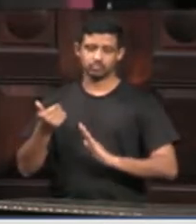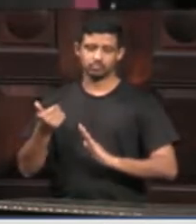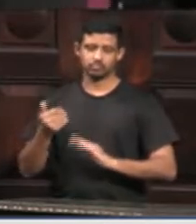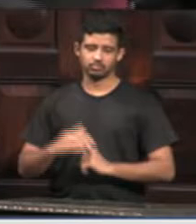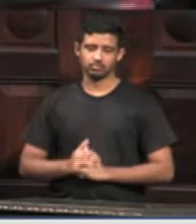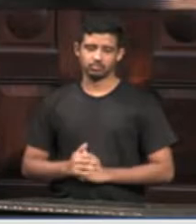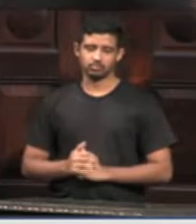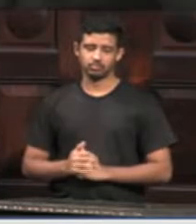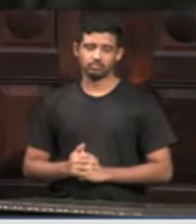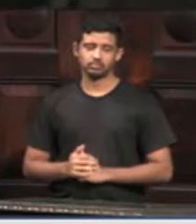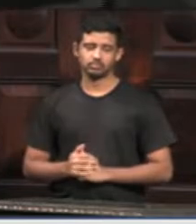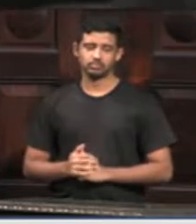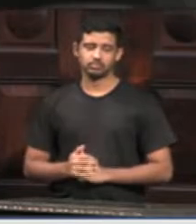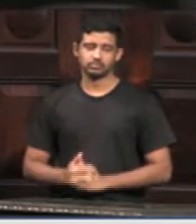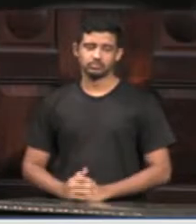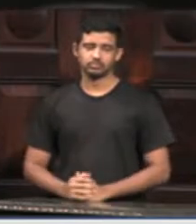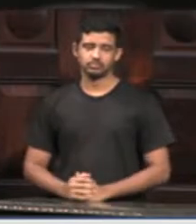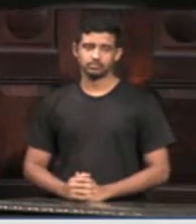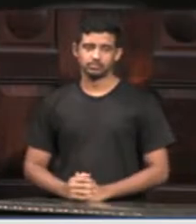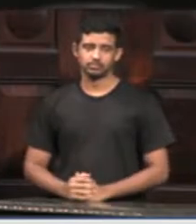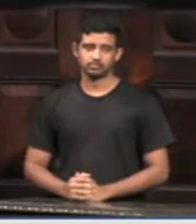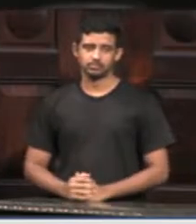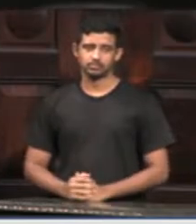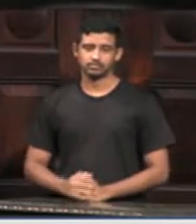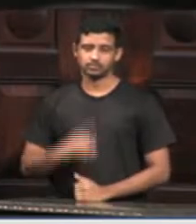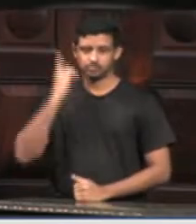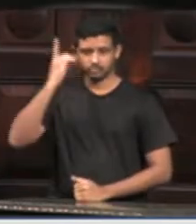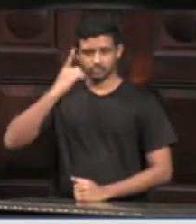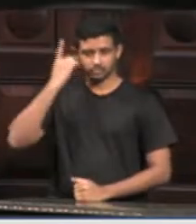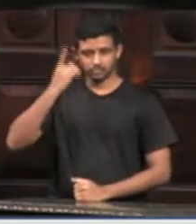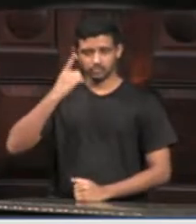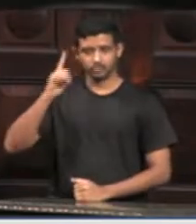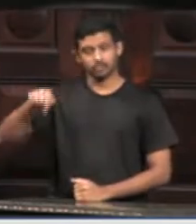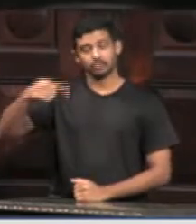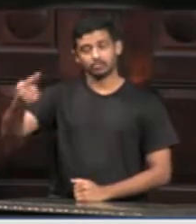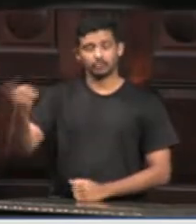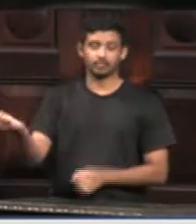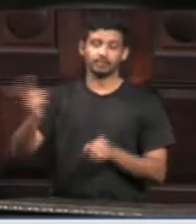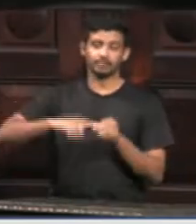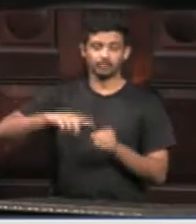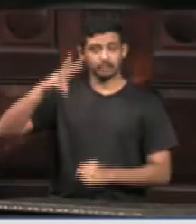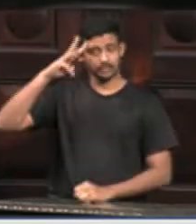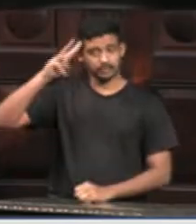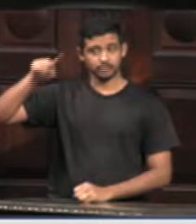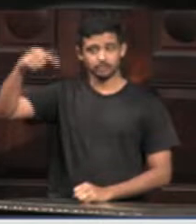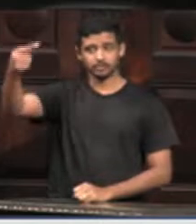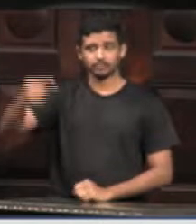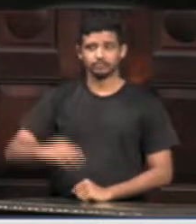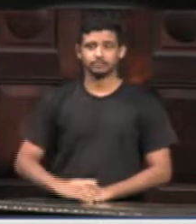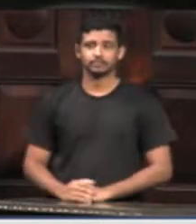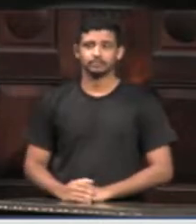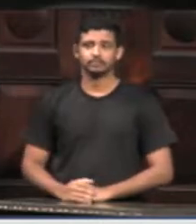e o compromisso. Atenção, senhores e senhoras deputados, é voltar na próxima terça-feira.